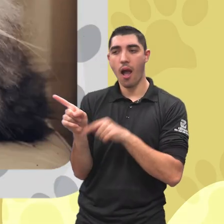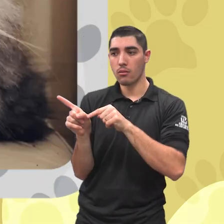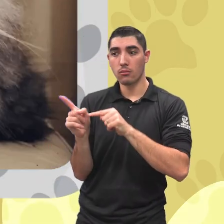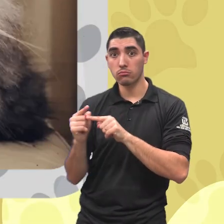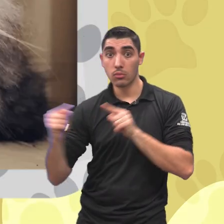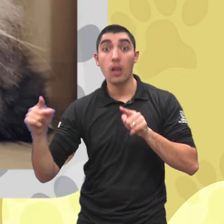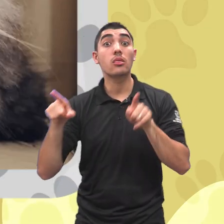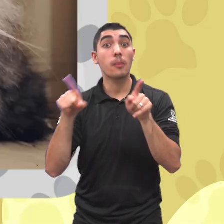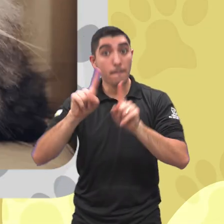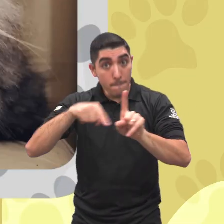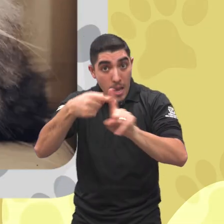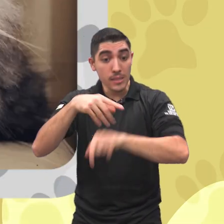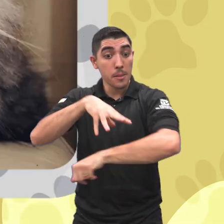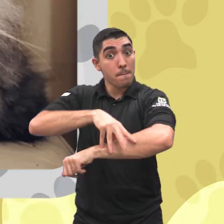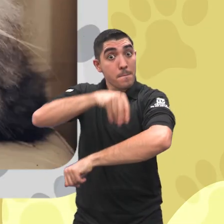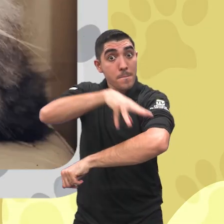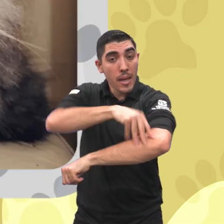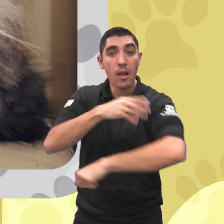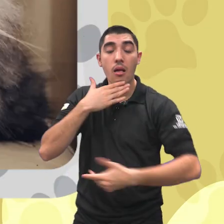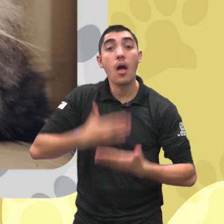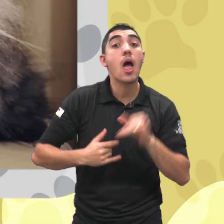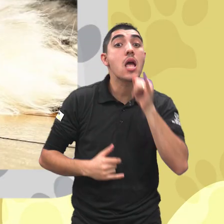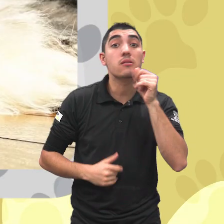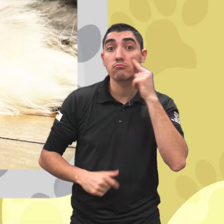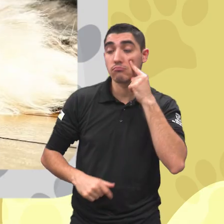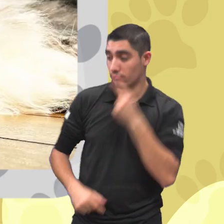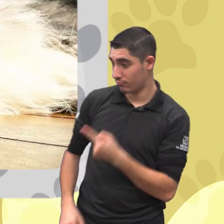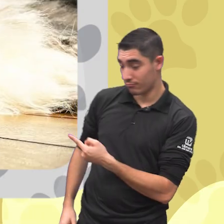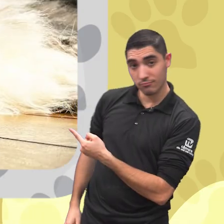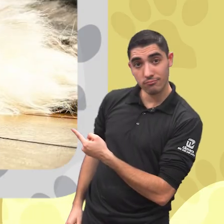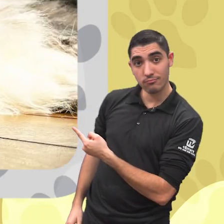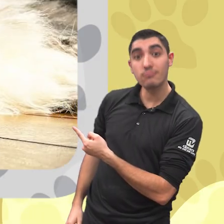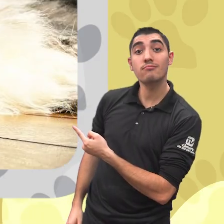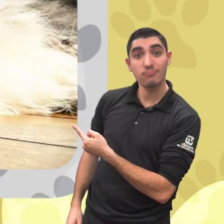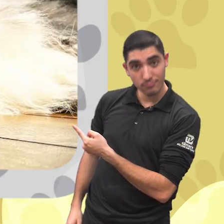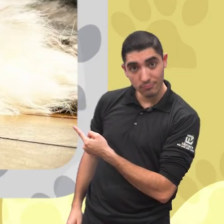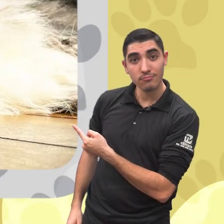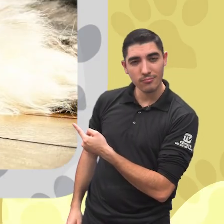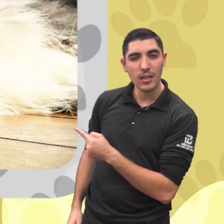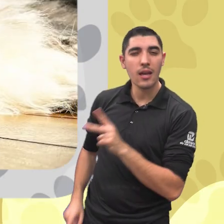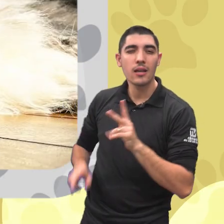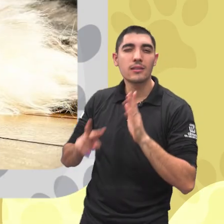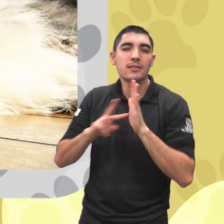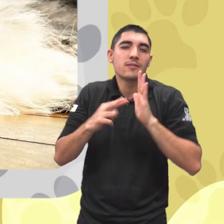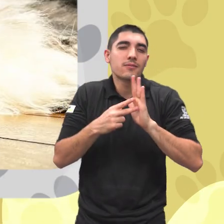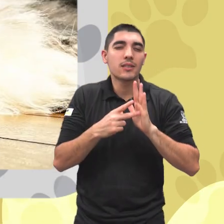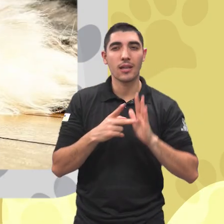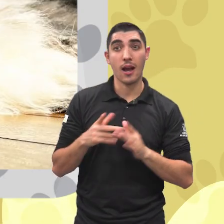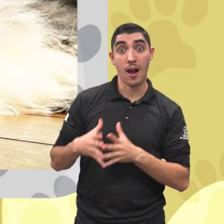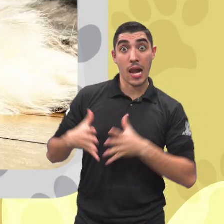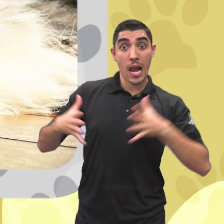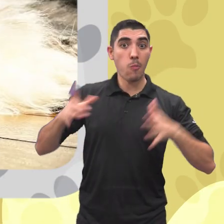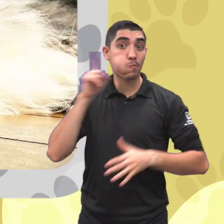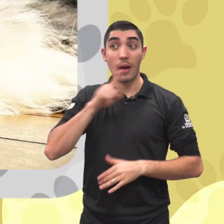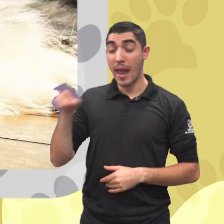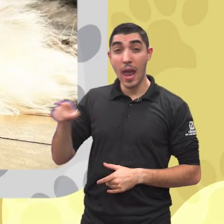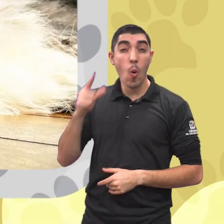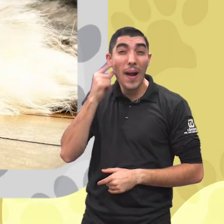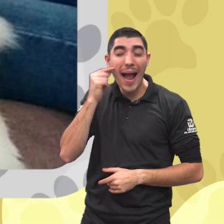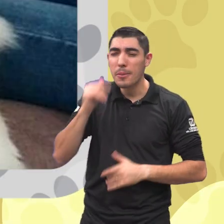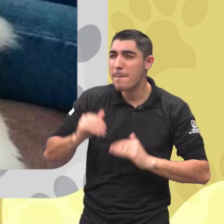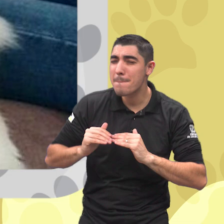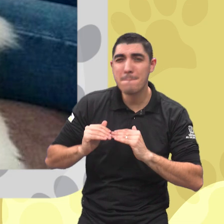até a pelagem também ajudam a impressionar. O Maine Coon, conhecido como o gigante americano, é considerado